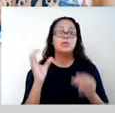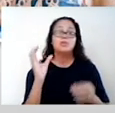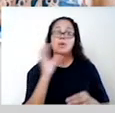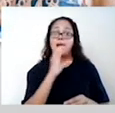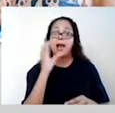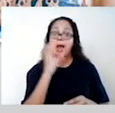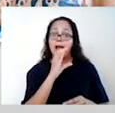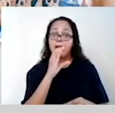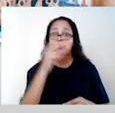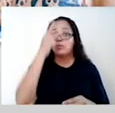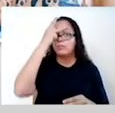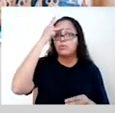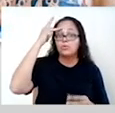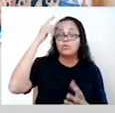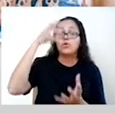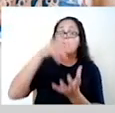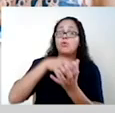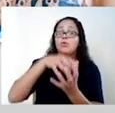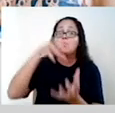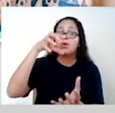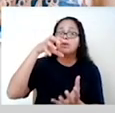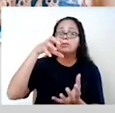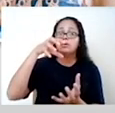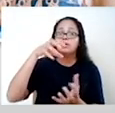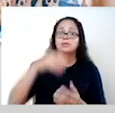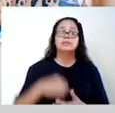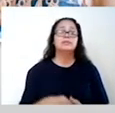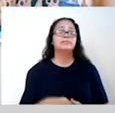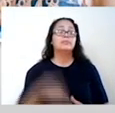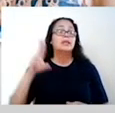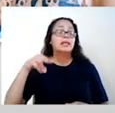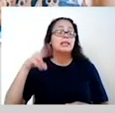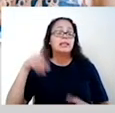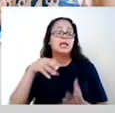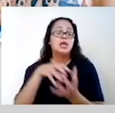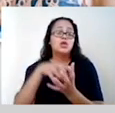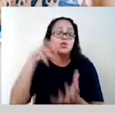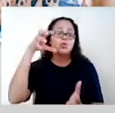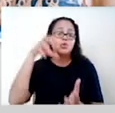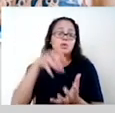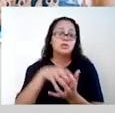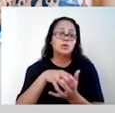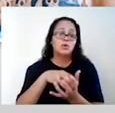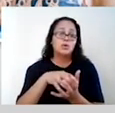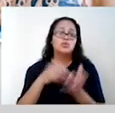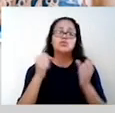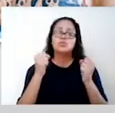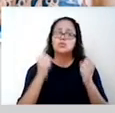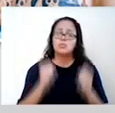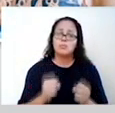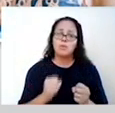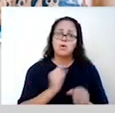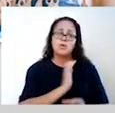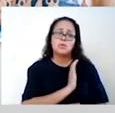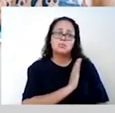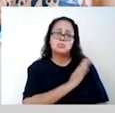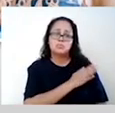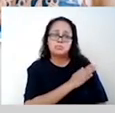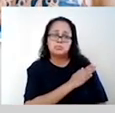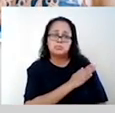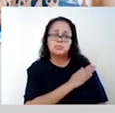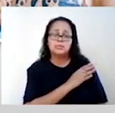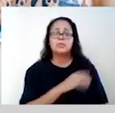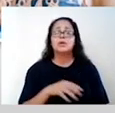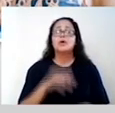esse idoso, tá? Artigo 4º, nenhum idoso será objeto de qualquer negligência. Então, quantas vezes a gente vê